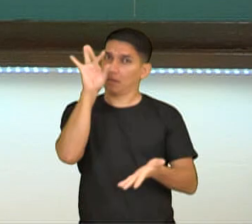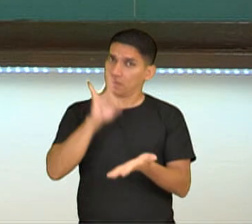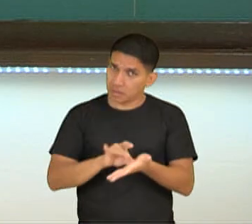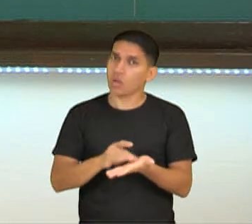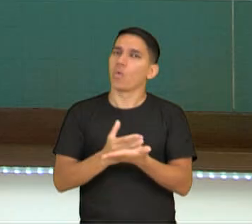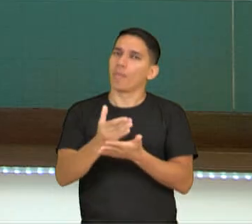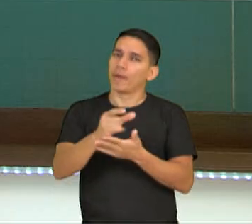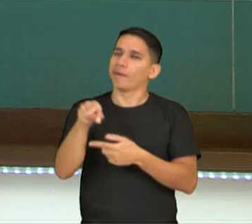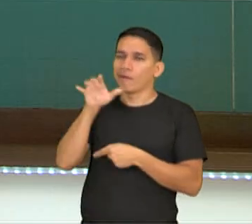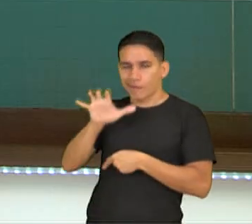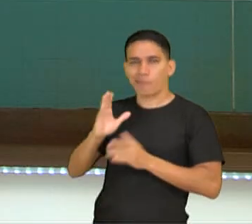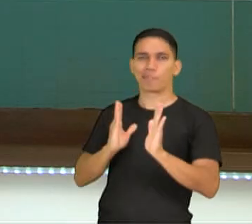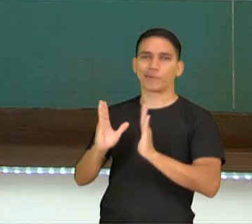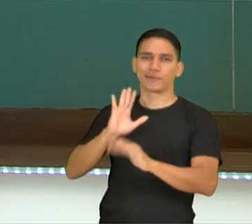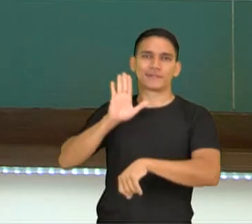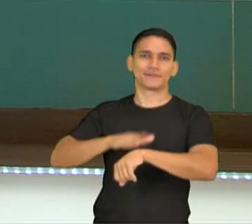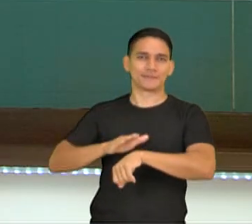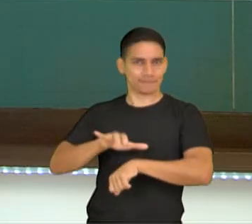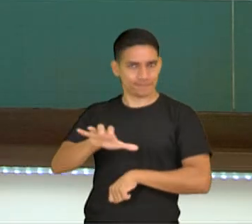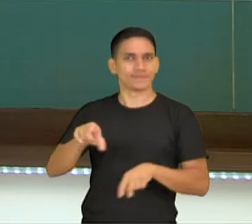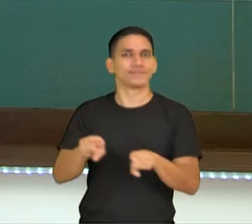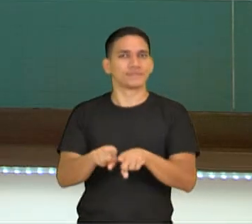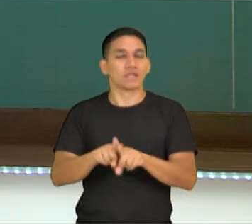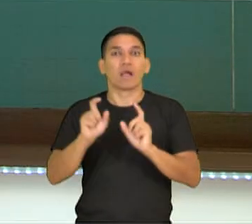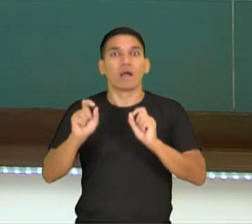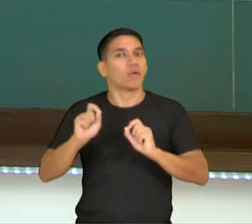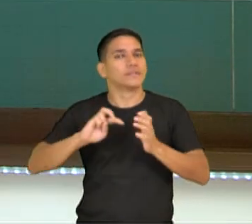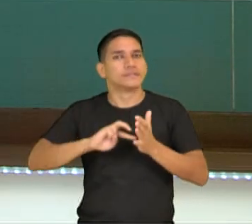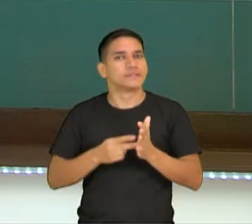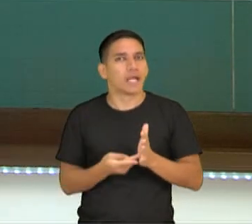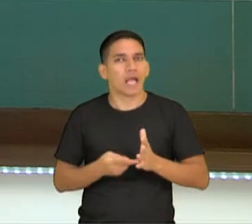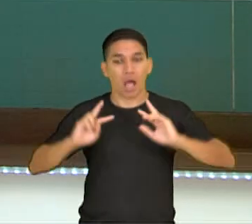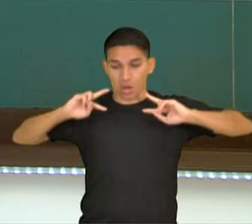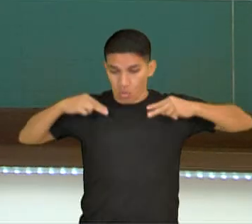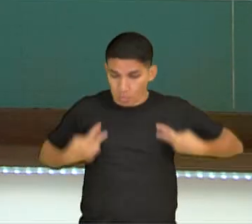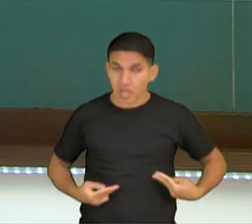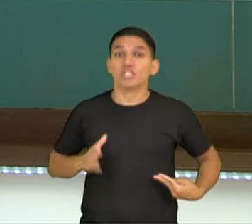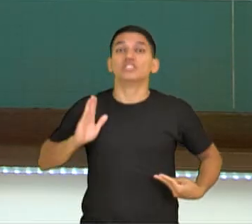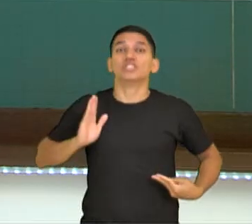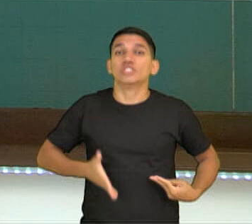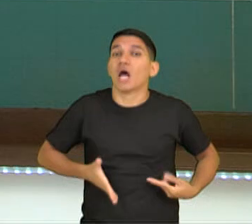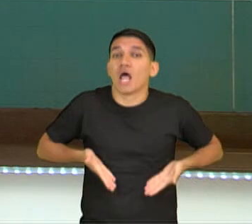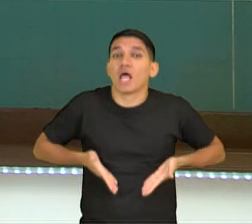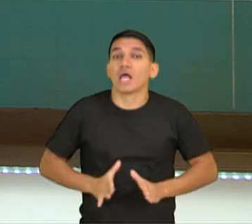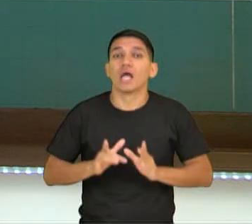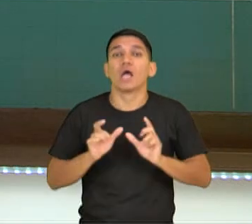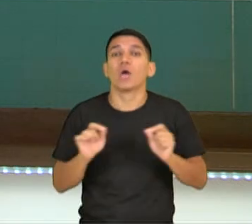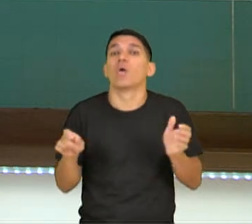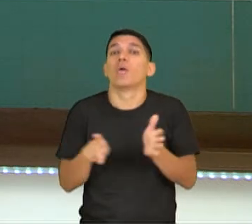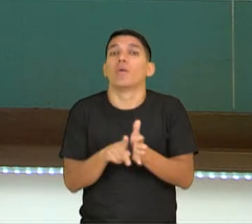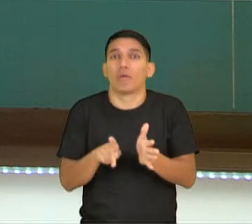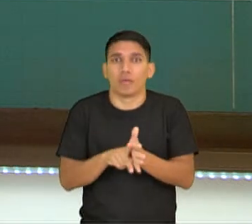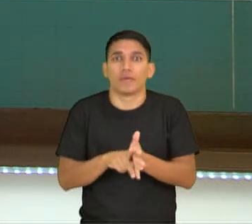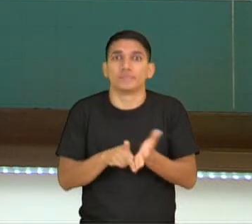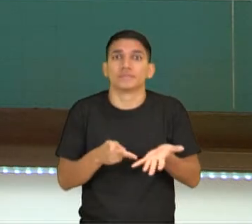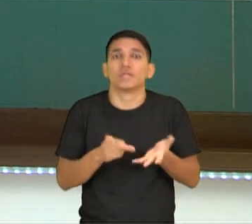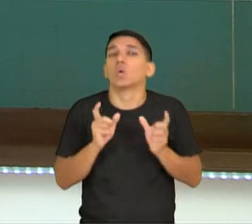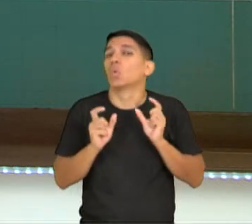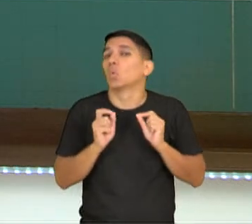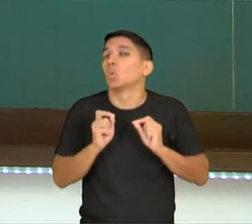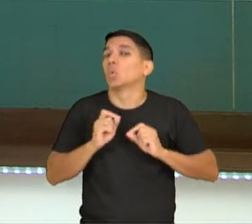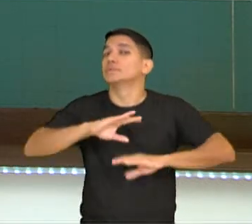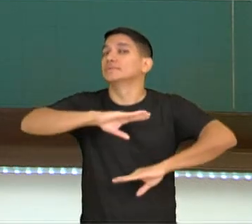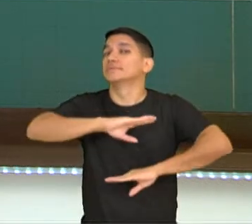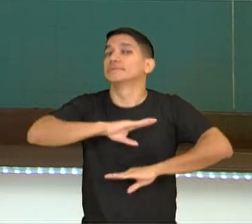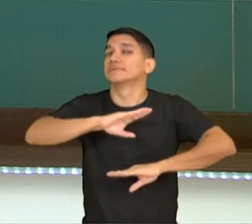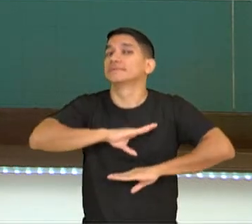problematizado pelos filósofos desse período, ou seja, o ser humano já nasce ou teria nascido com essa